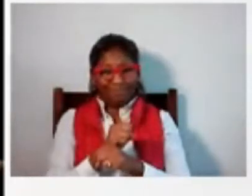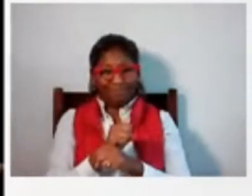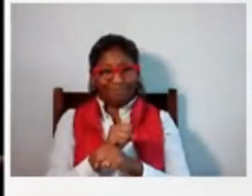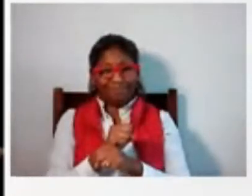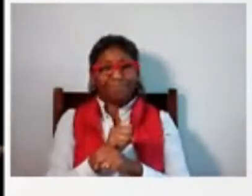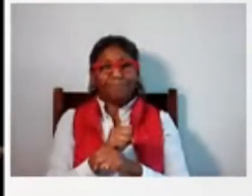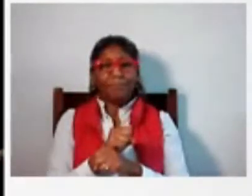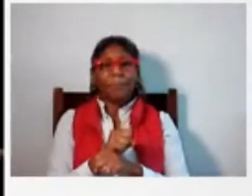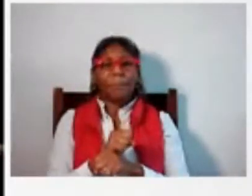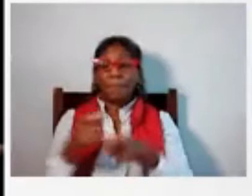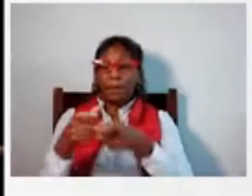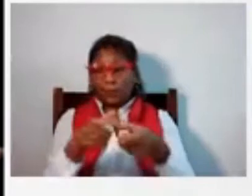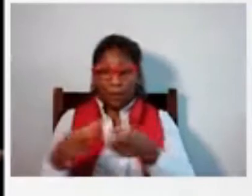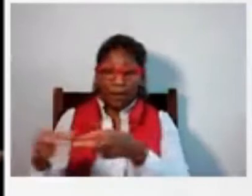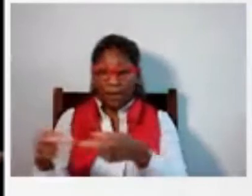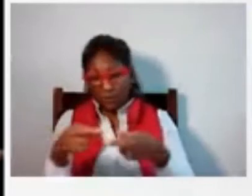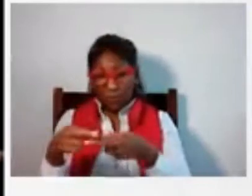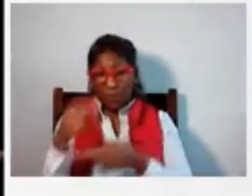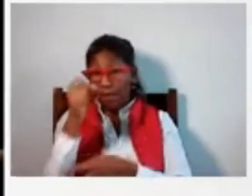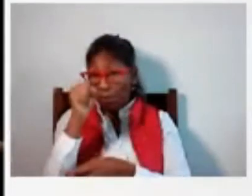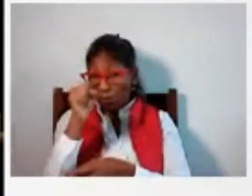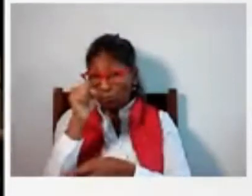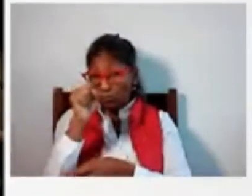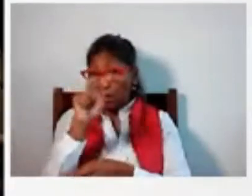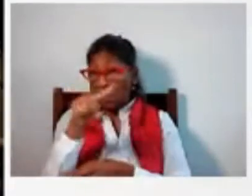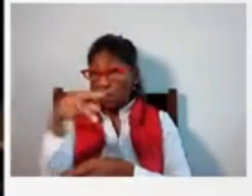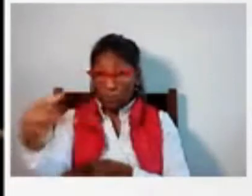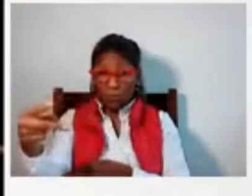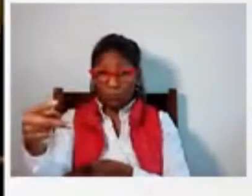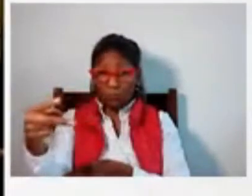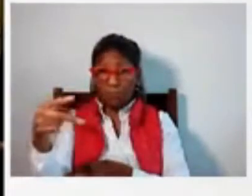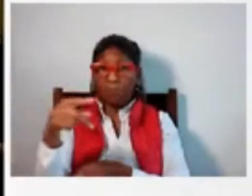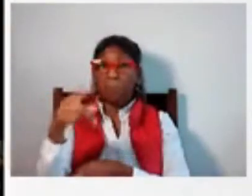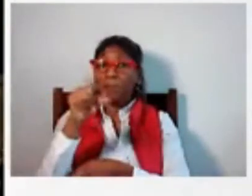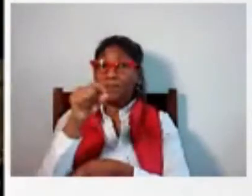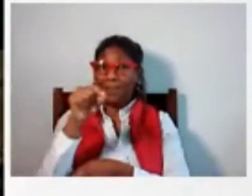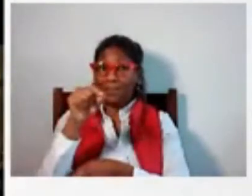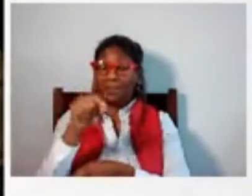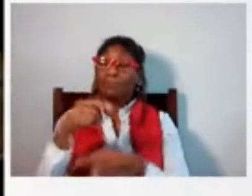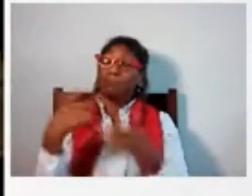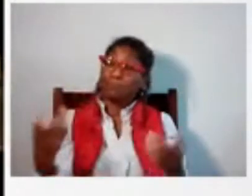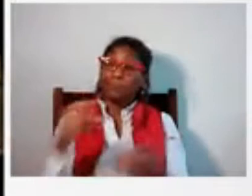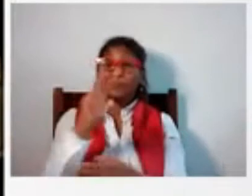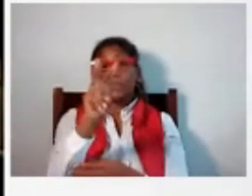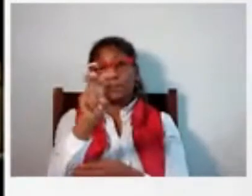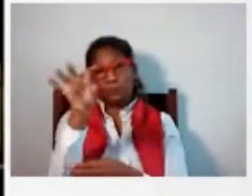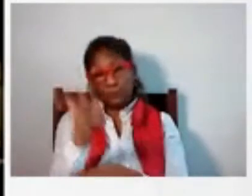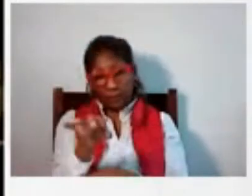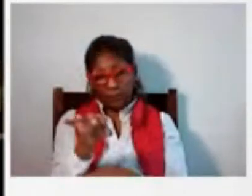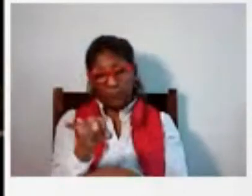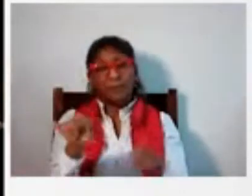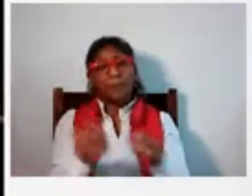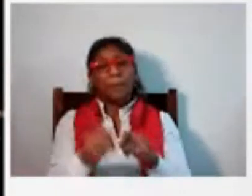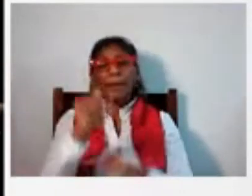na macro-região, eram 8 e foi para 10, são 25%, bandeira vermelha. O número de ativos